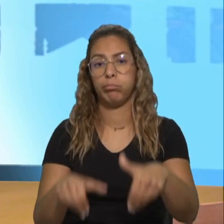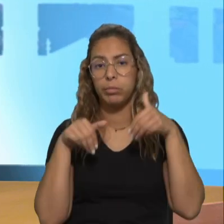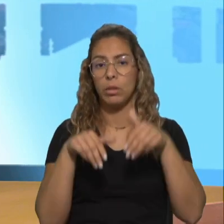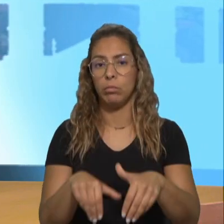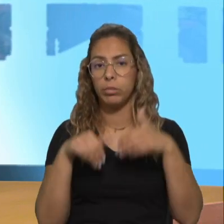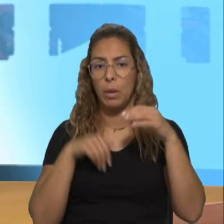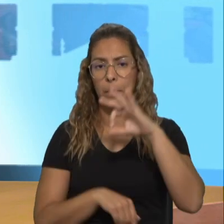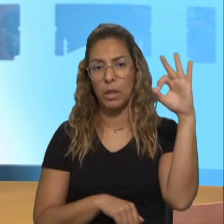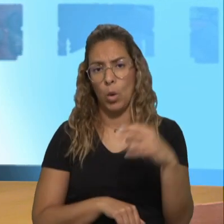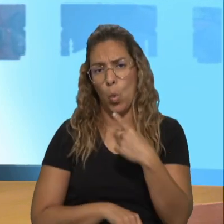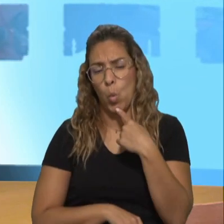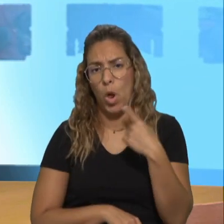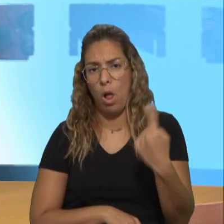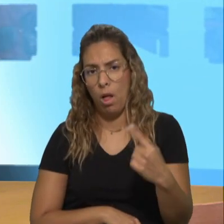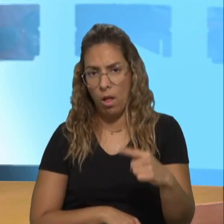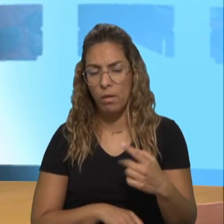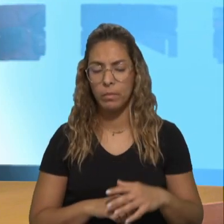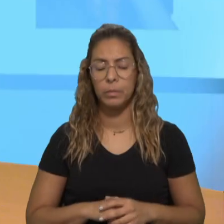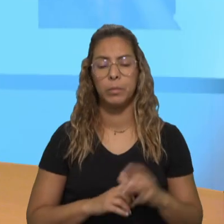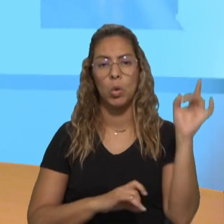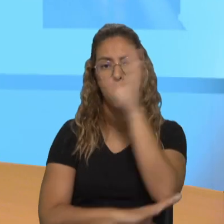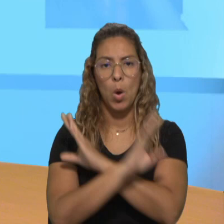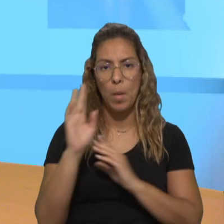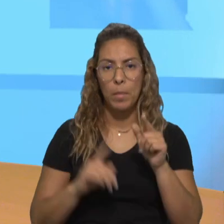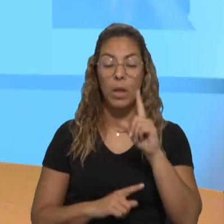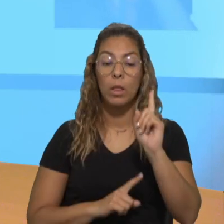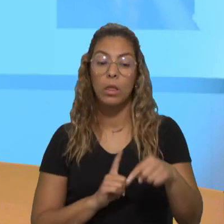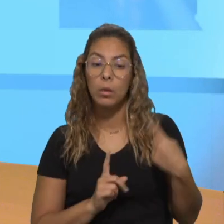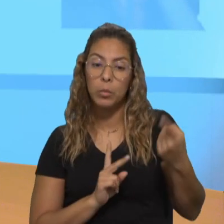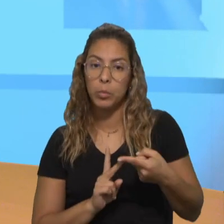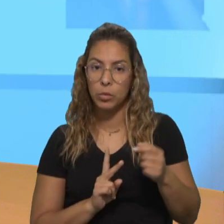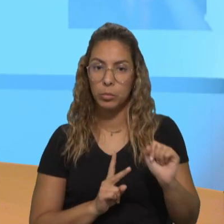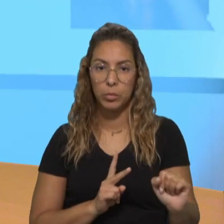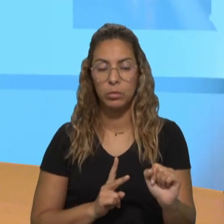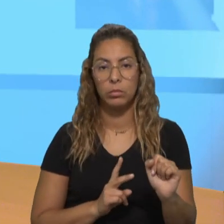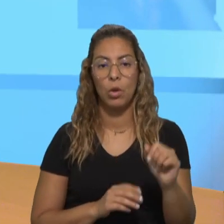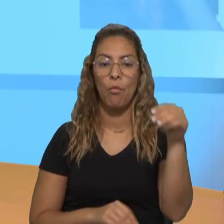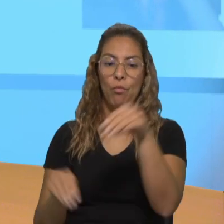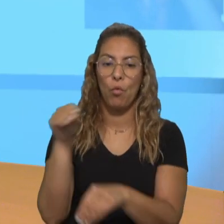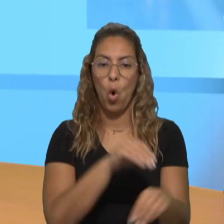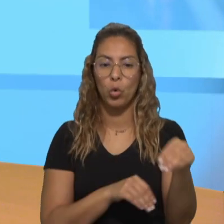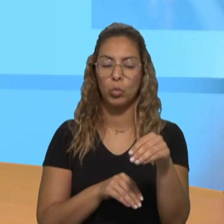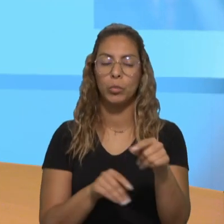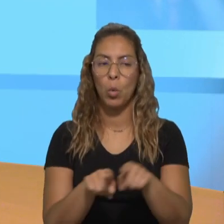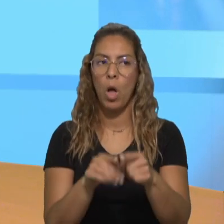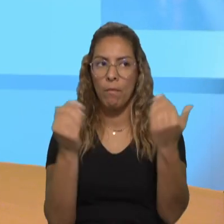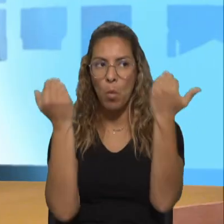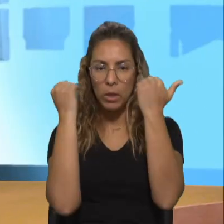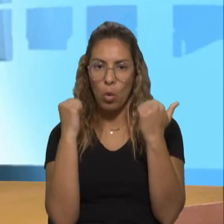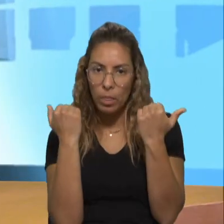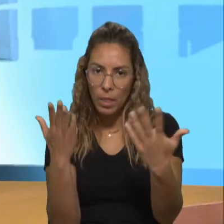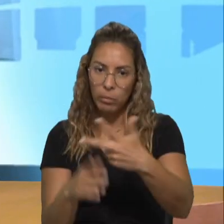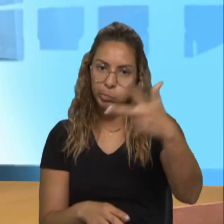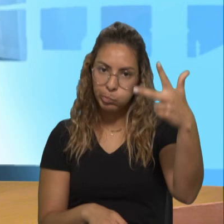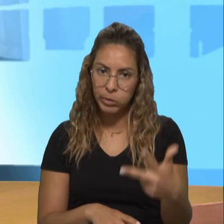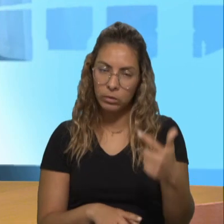abstenção em toda a União Europeia, e depois promover um voto informado, ou seja, fazer com